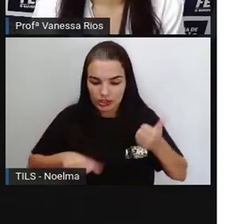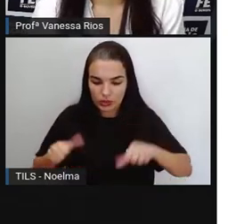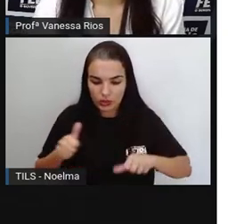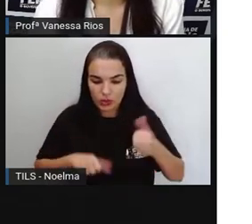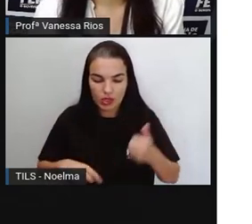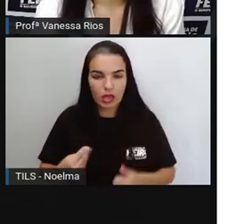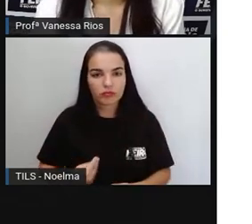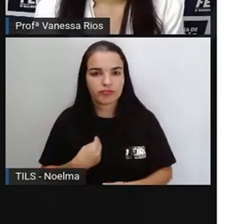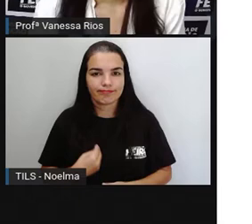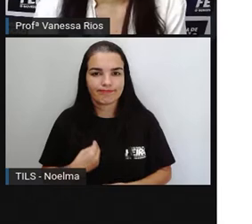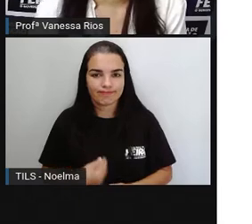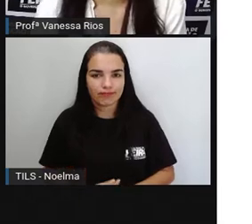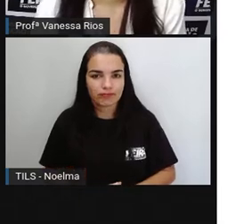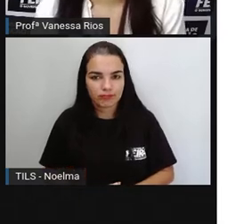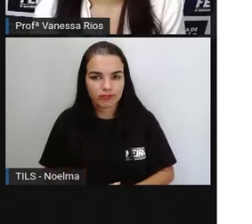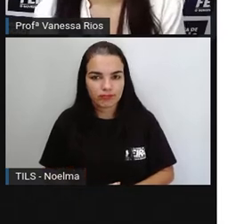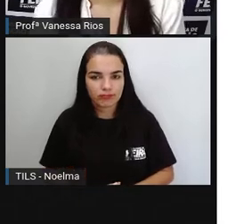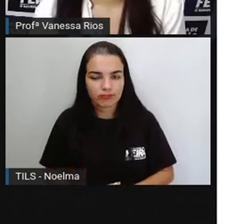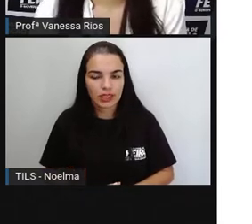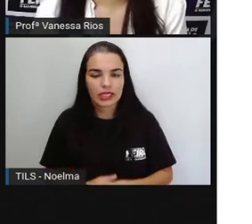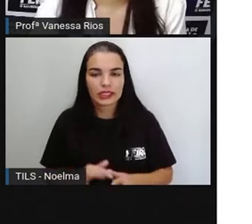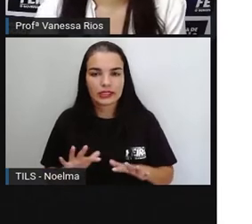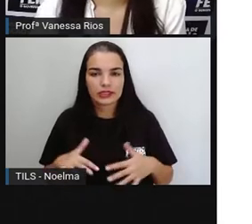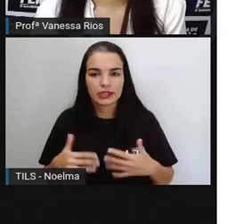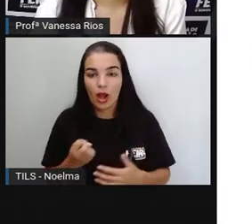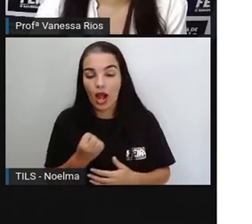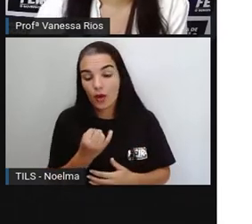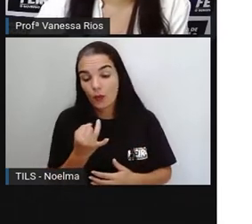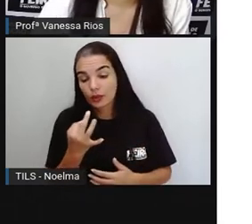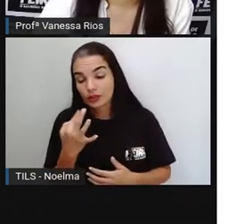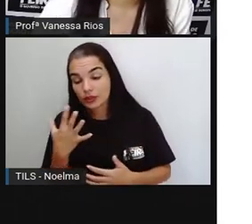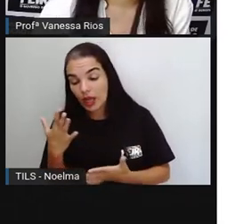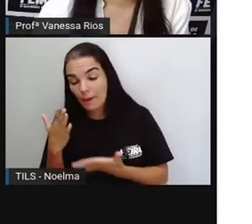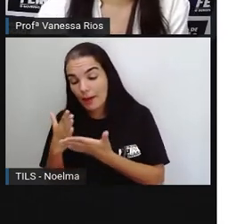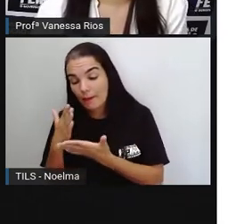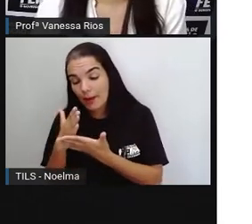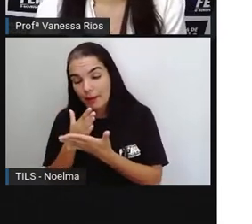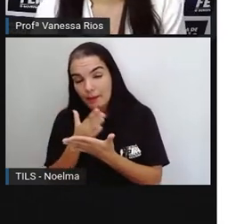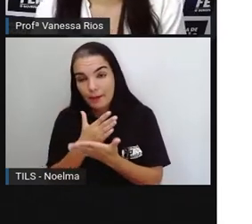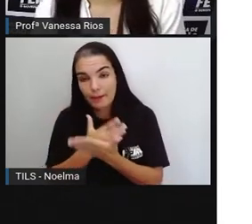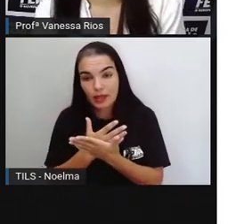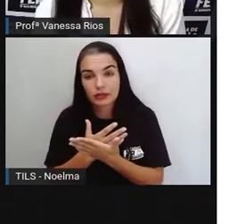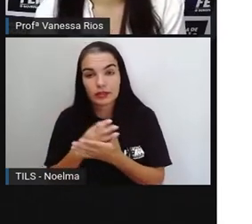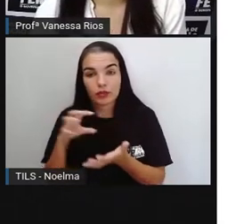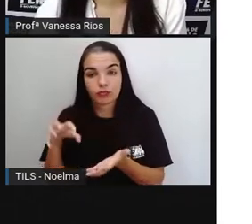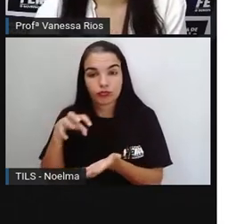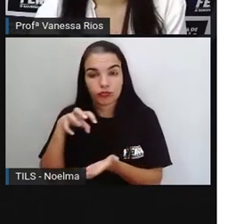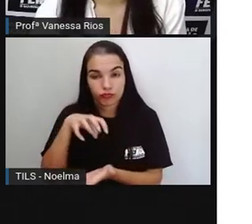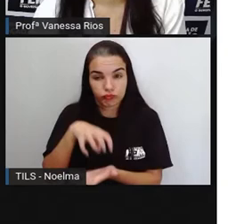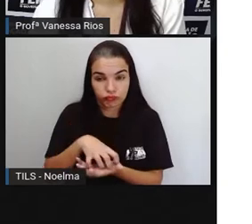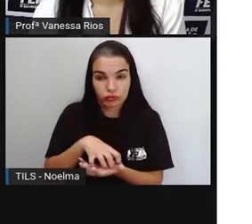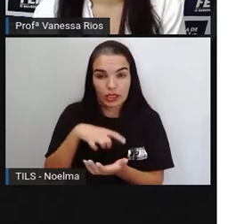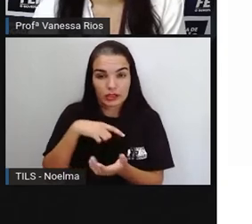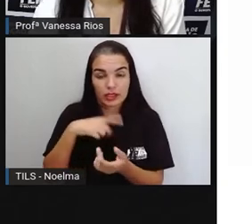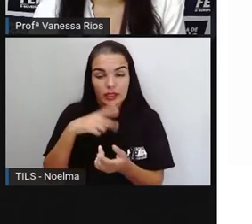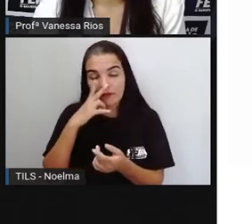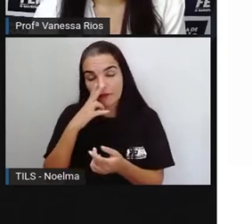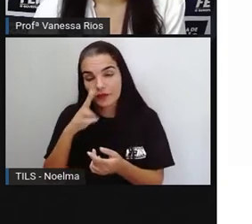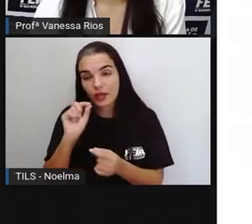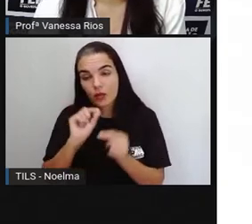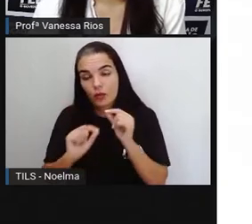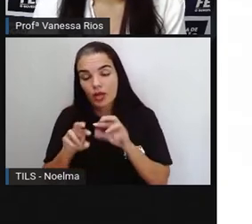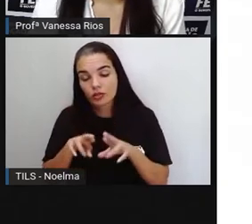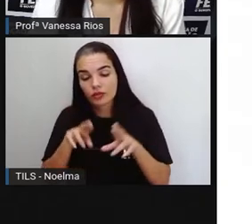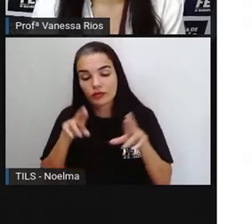existentes. E aí a quantidade de partículas que compõem os átomos é que vai fazer justamente a diferença,